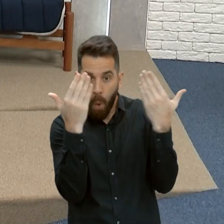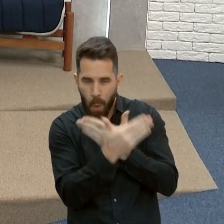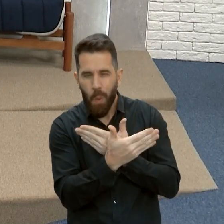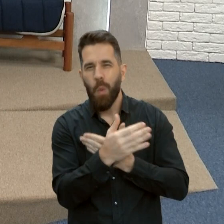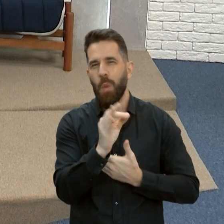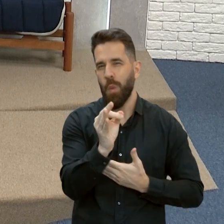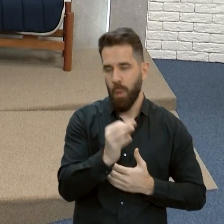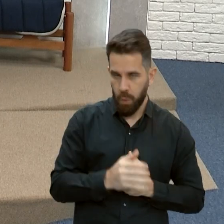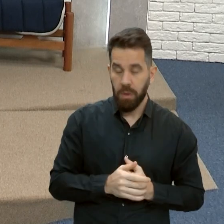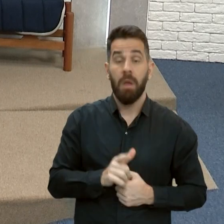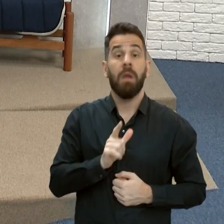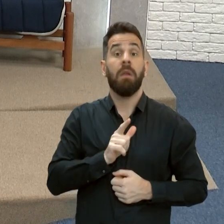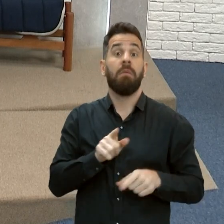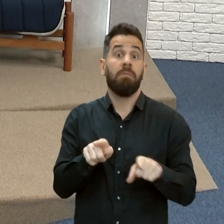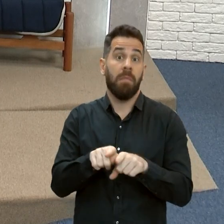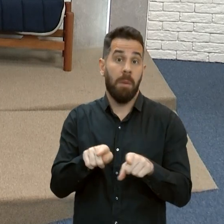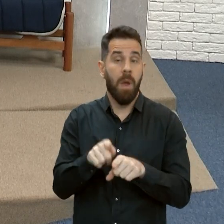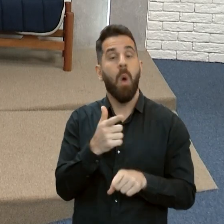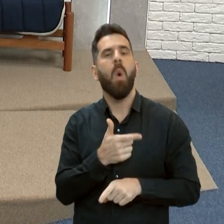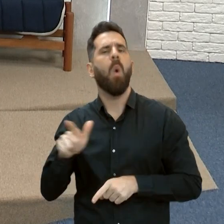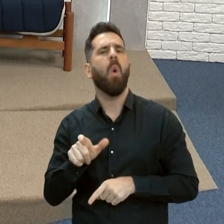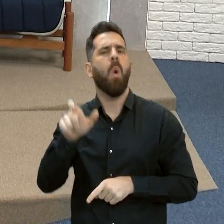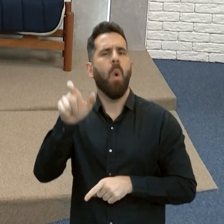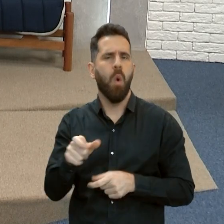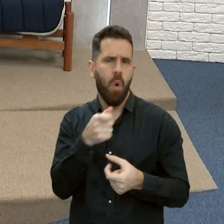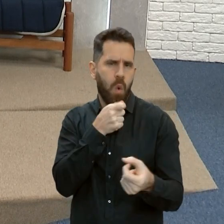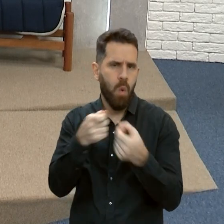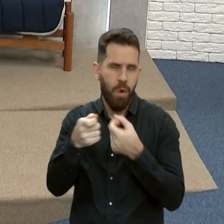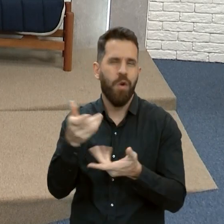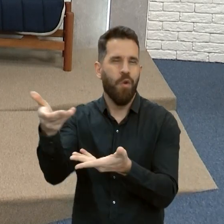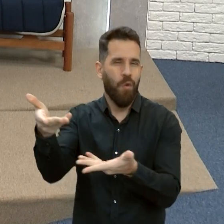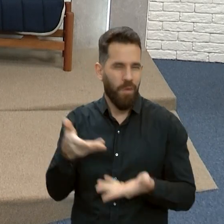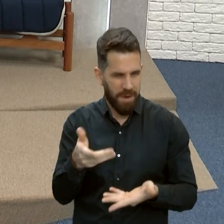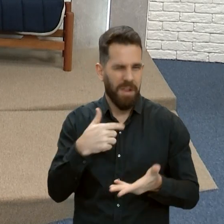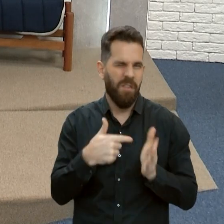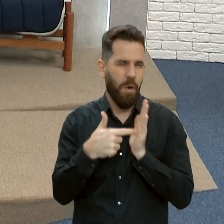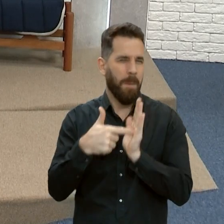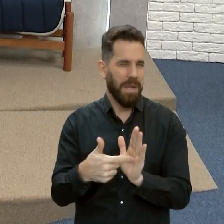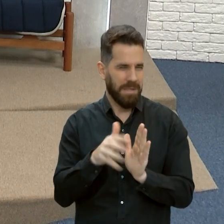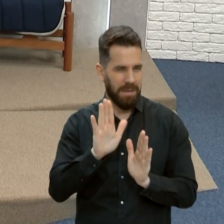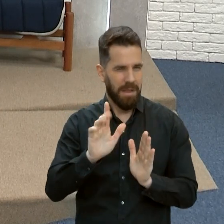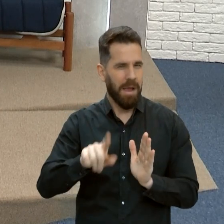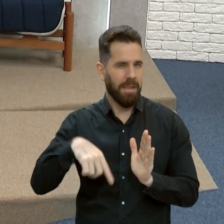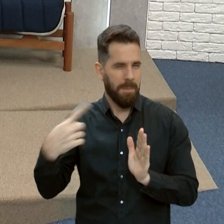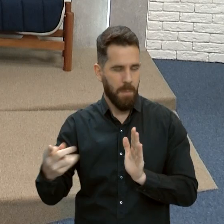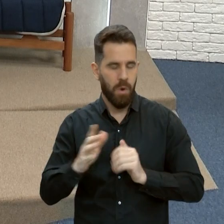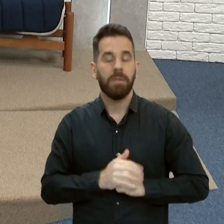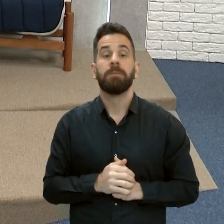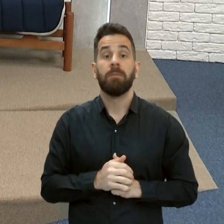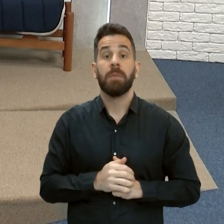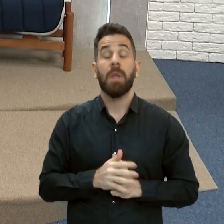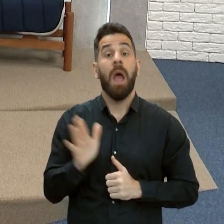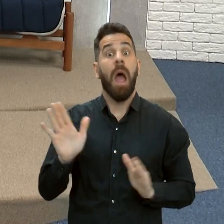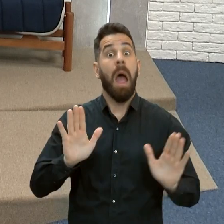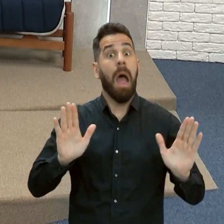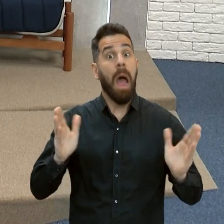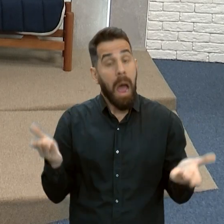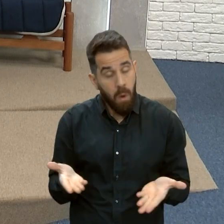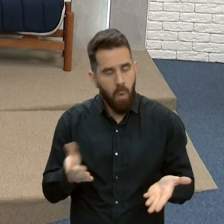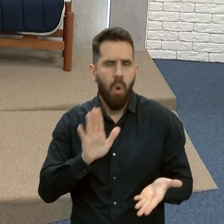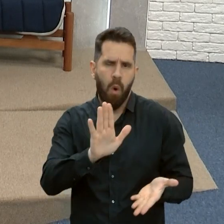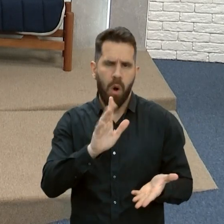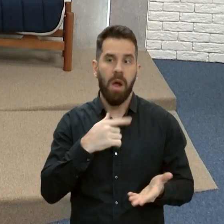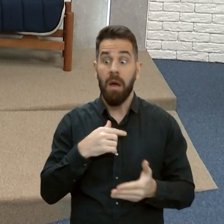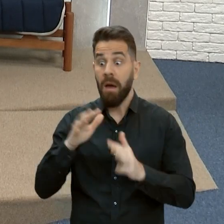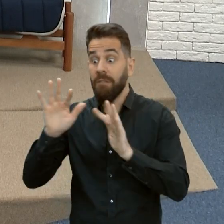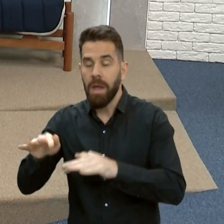estaremos também com uma outra pessoa aqui, um outro convidado que eu apresento para vocês no próximo bloco, porque agora, antes da gente finalizar esse bloco, a gente